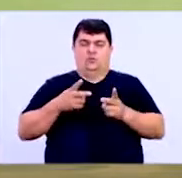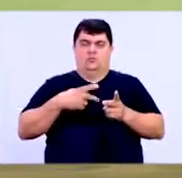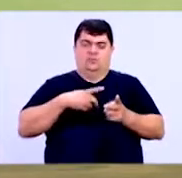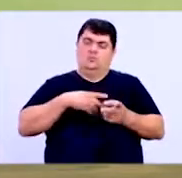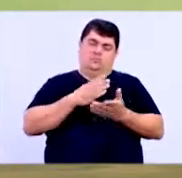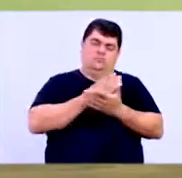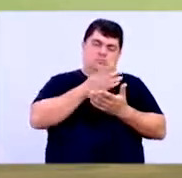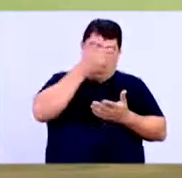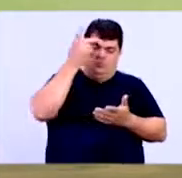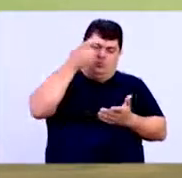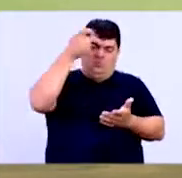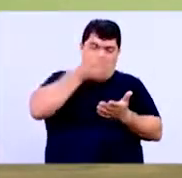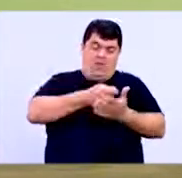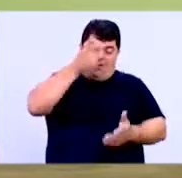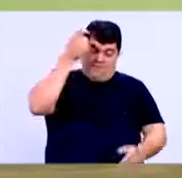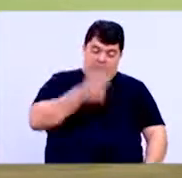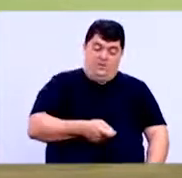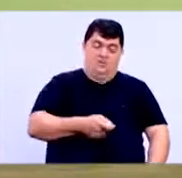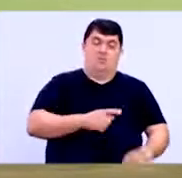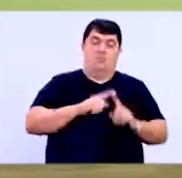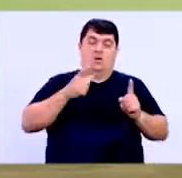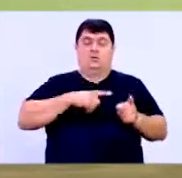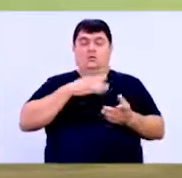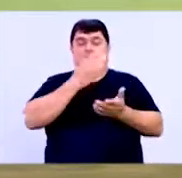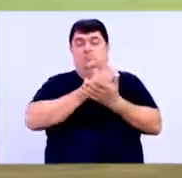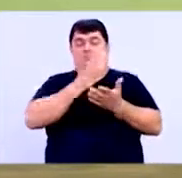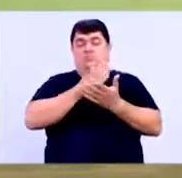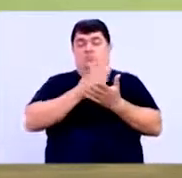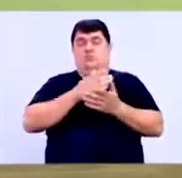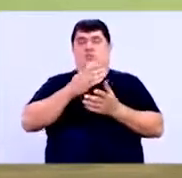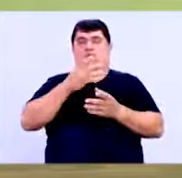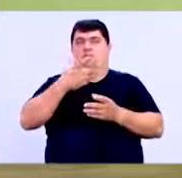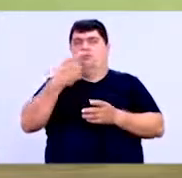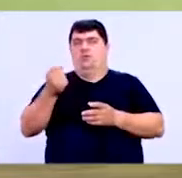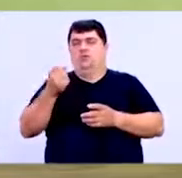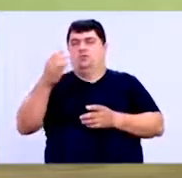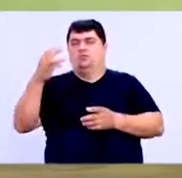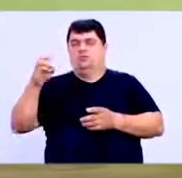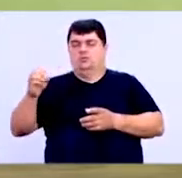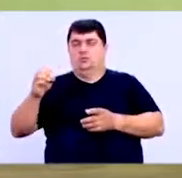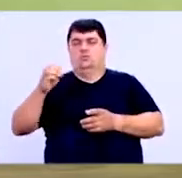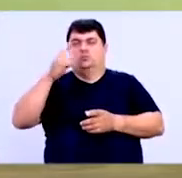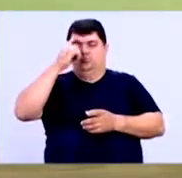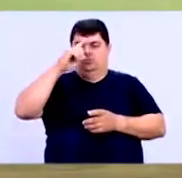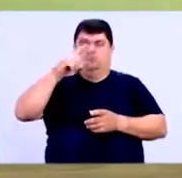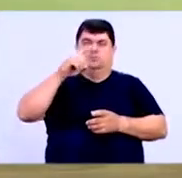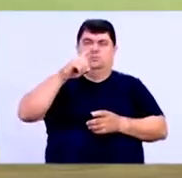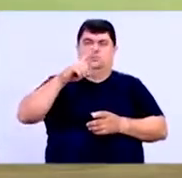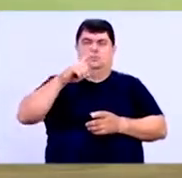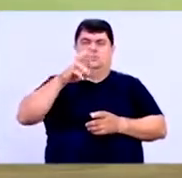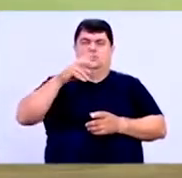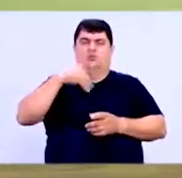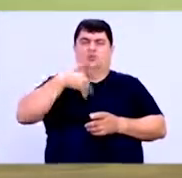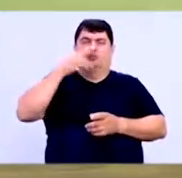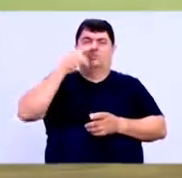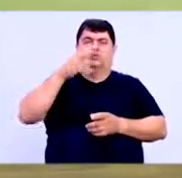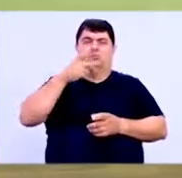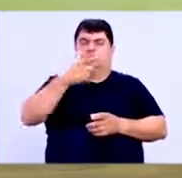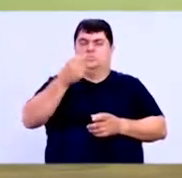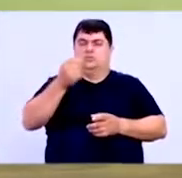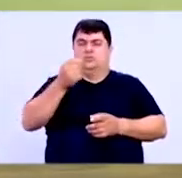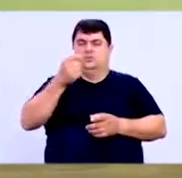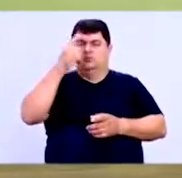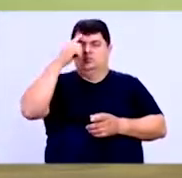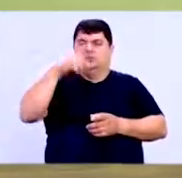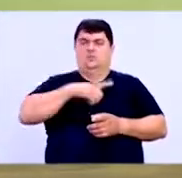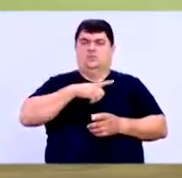vista. Mas eu vendo também a prazo, 20 e 30 dias. E aí aquilo que eu vendi há 20 dias atrás ou 30 dias atrás